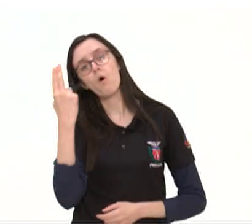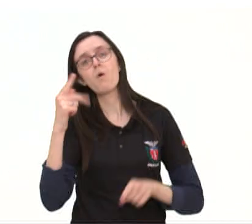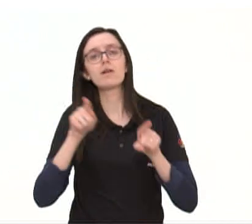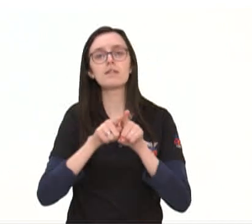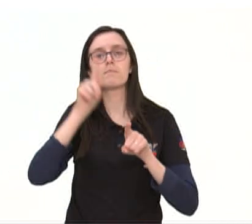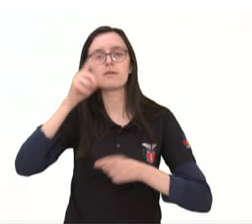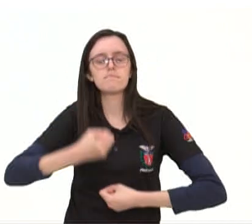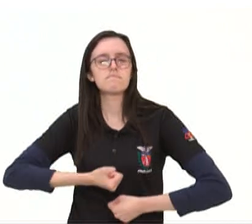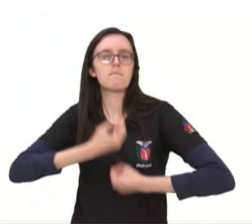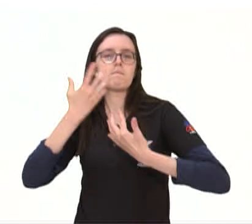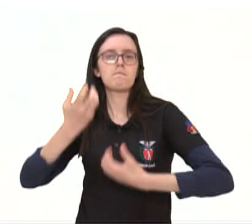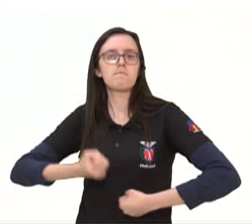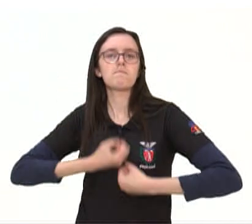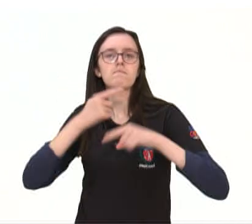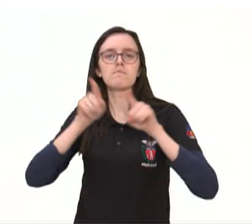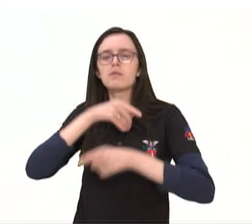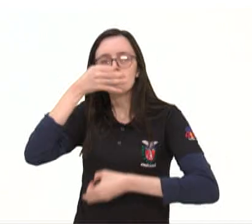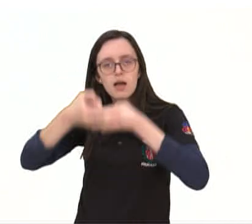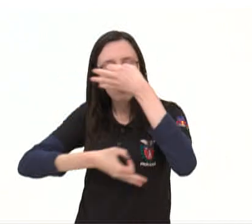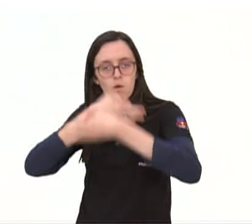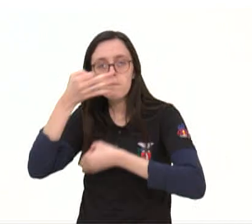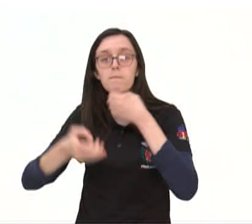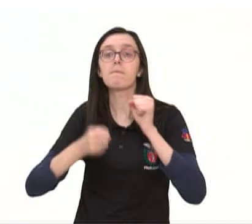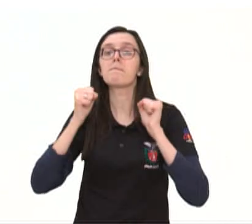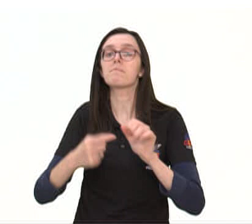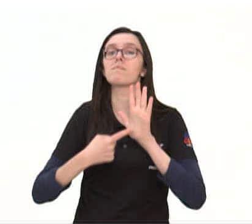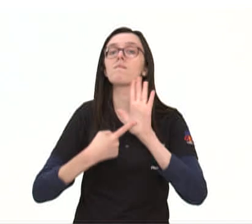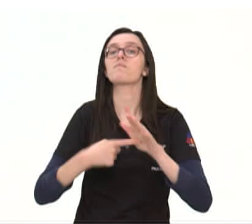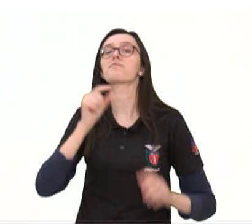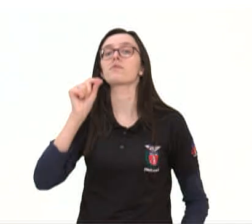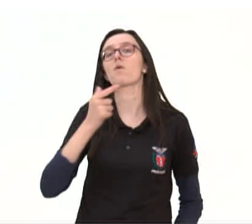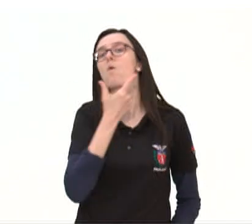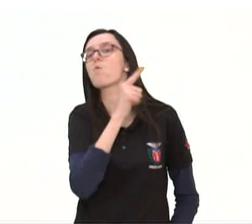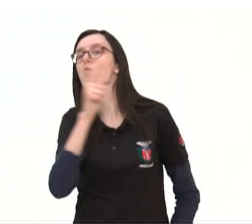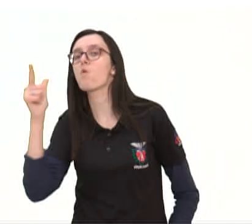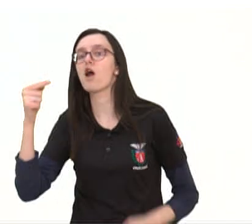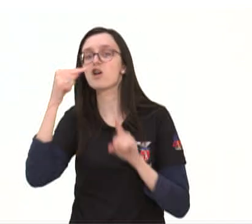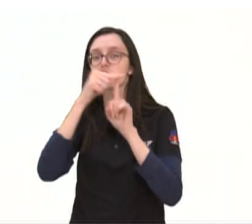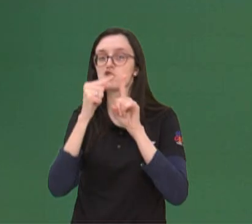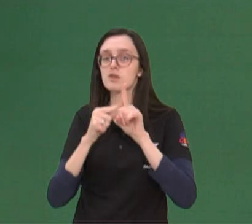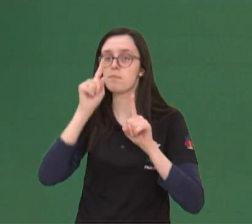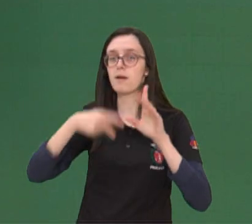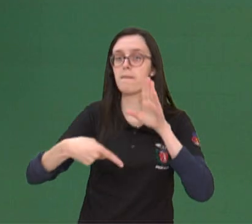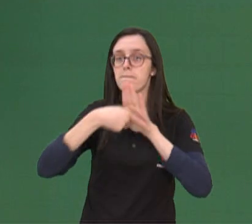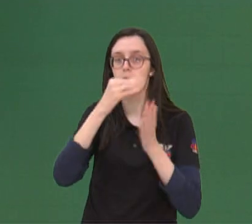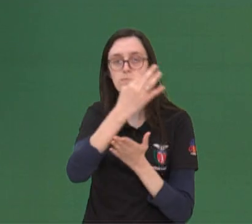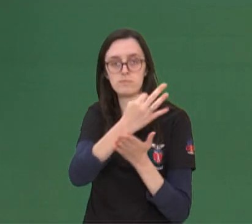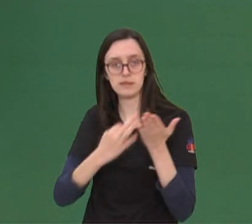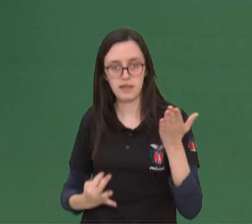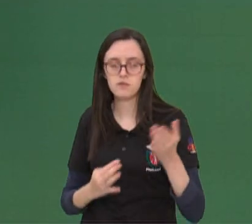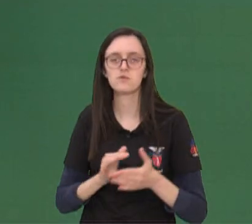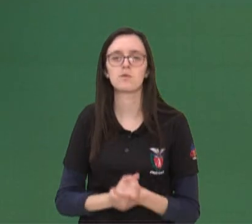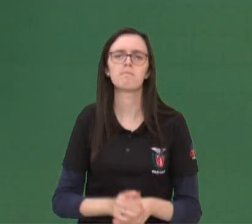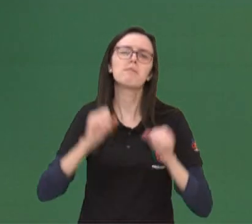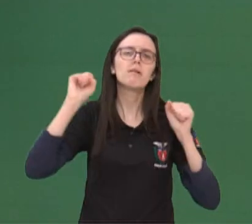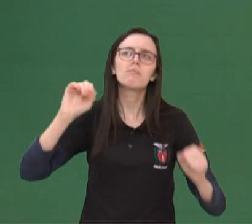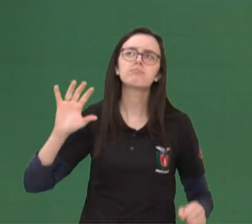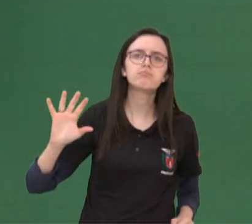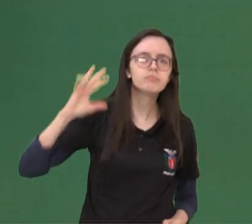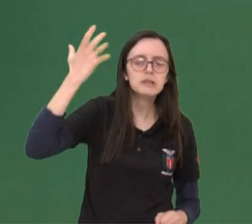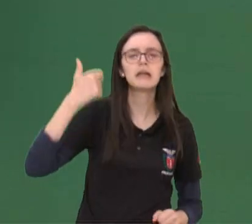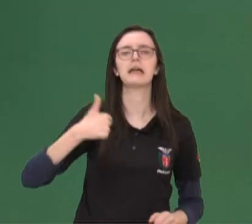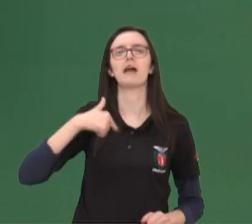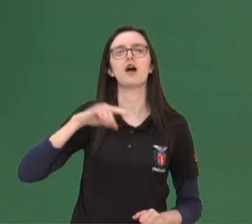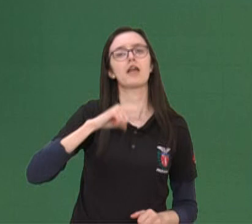mesmo poética e argumentativa, pode apresentar outra tipologia textual. Pode ser que eu